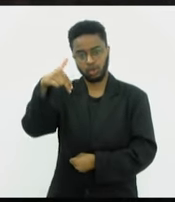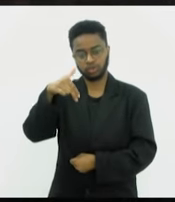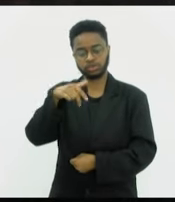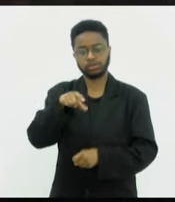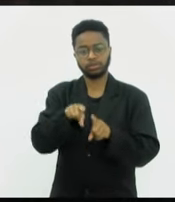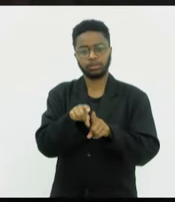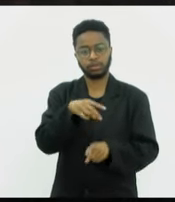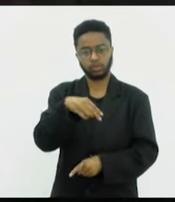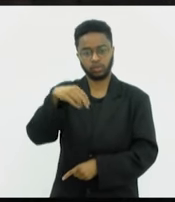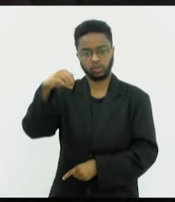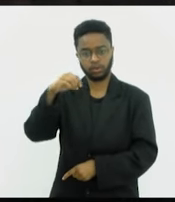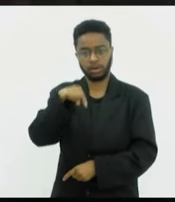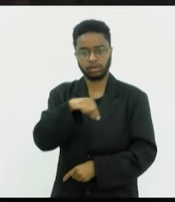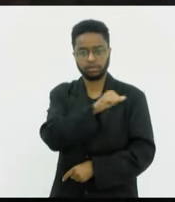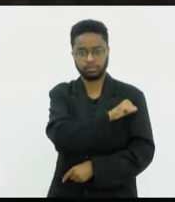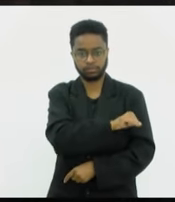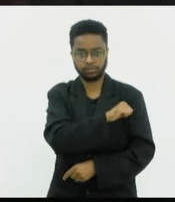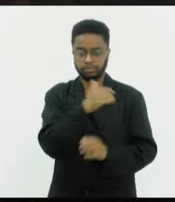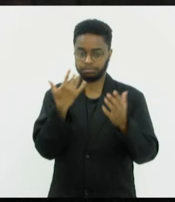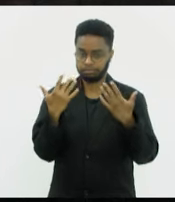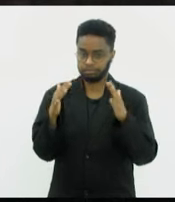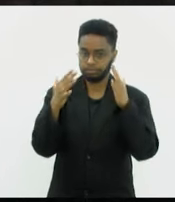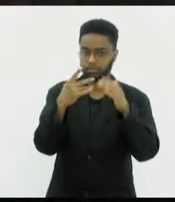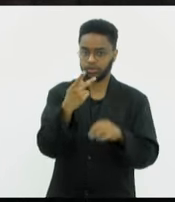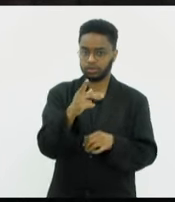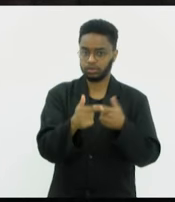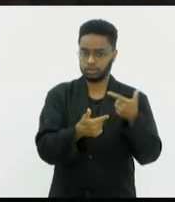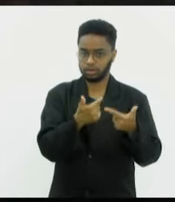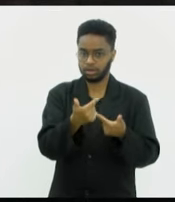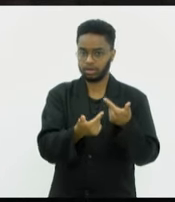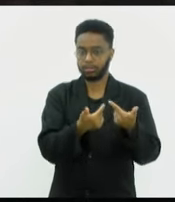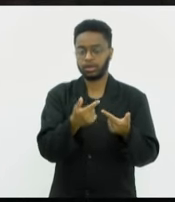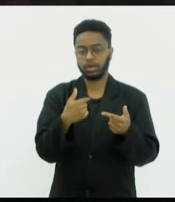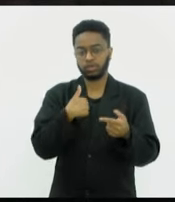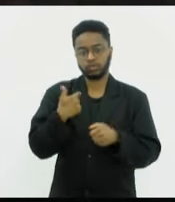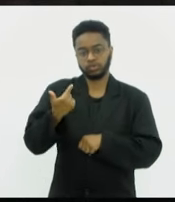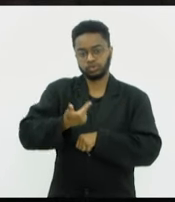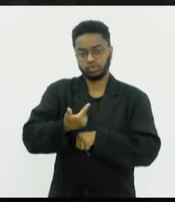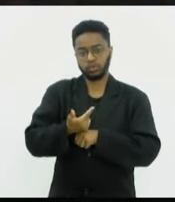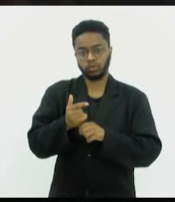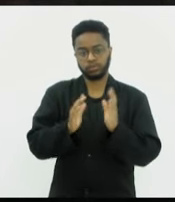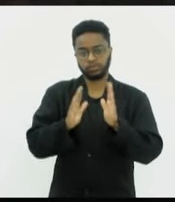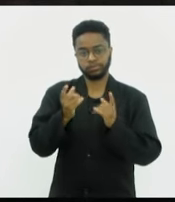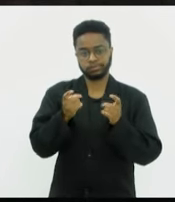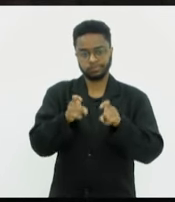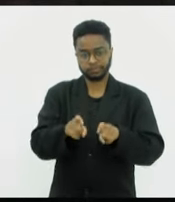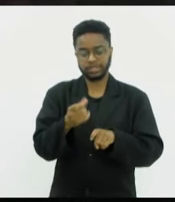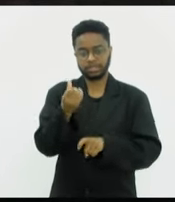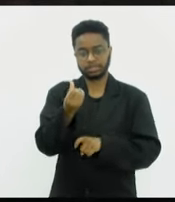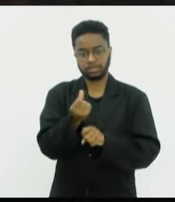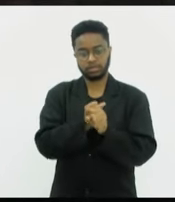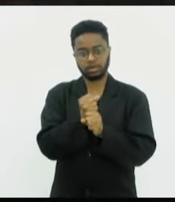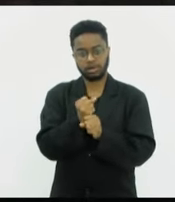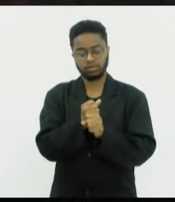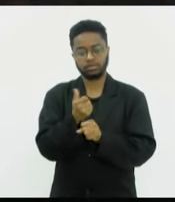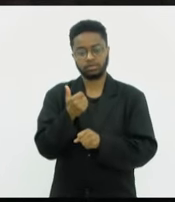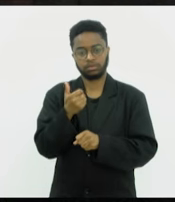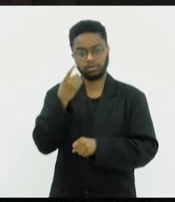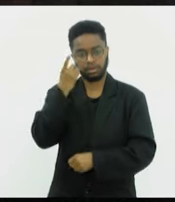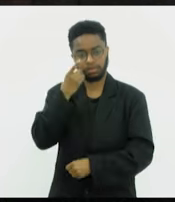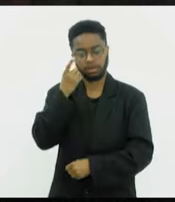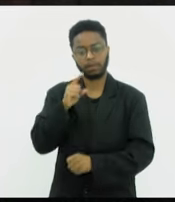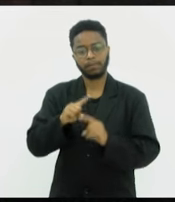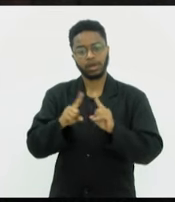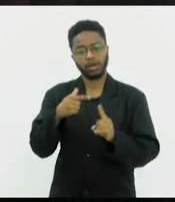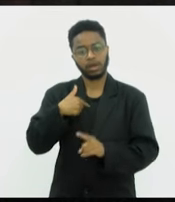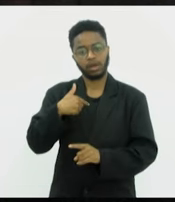desse estado. Parabéns pelo seu trabalho, Jair. Eu estou no meu segundo mandato, 6 anos aqui como deputado, mas confesso que já